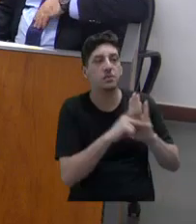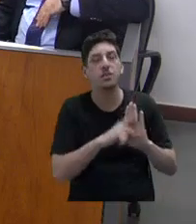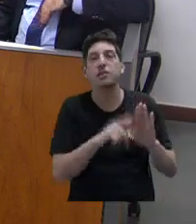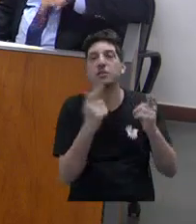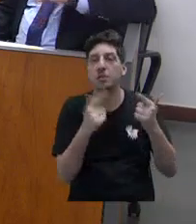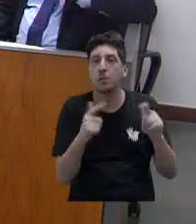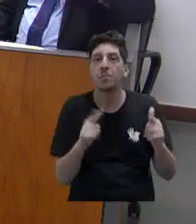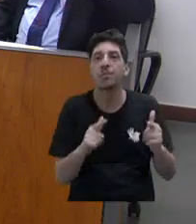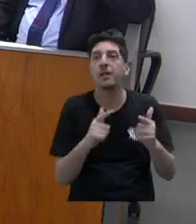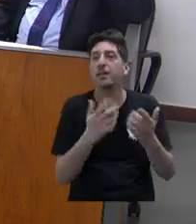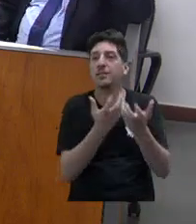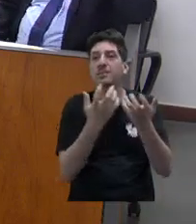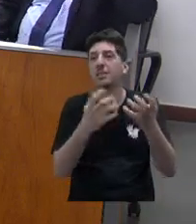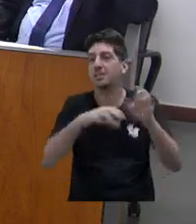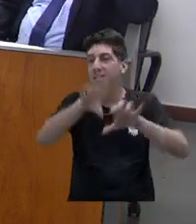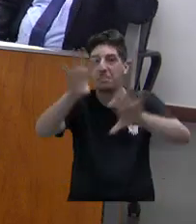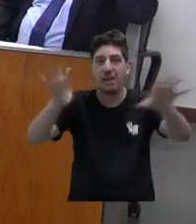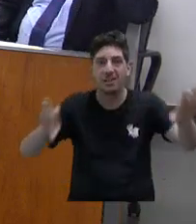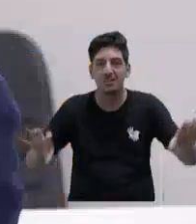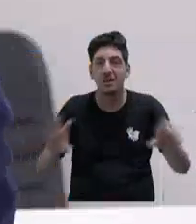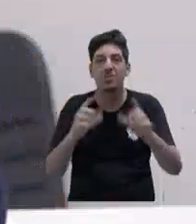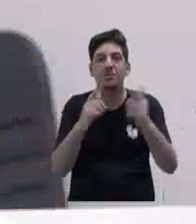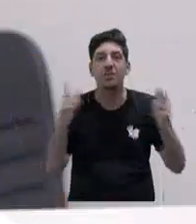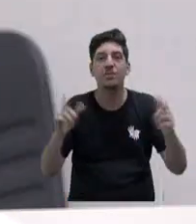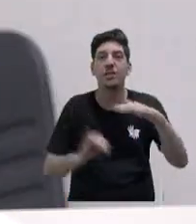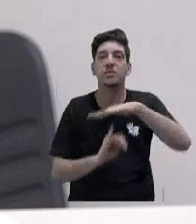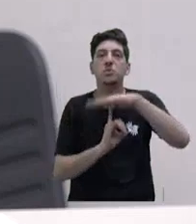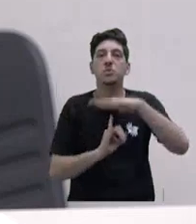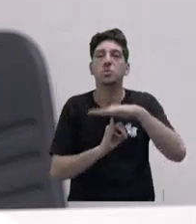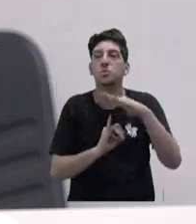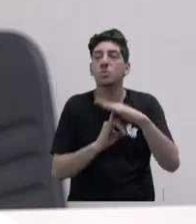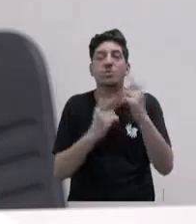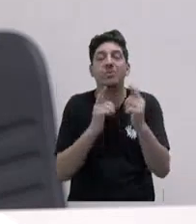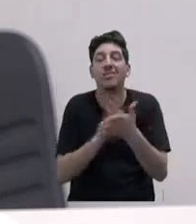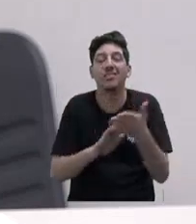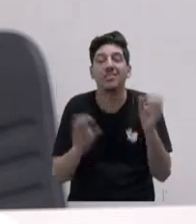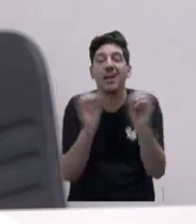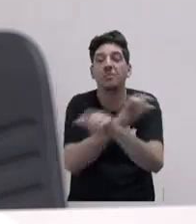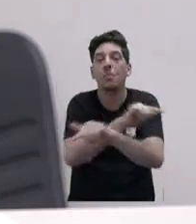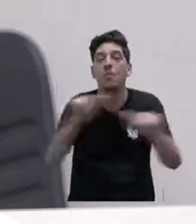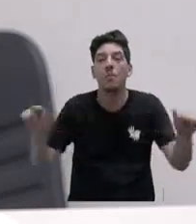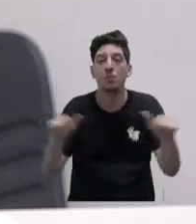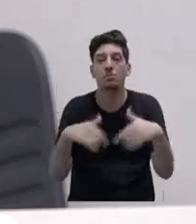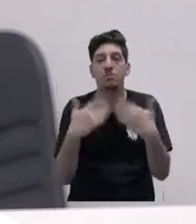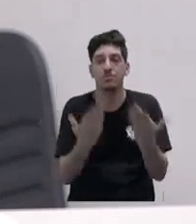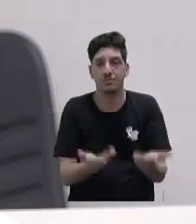ter descentralização, por não ter no Instituto, por não ter absolutamente nada.